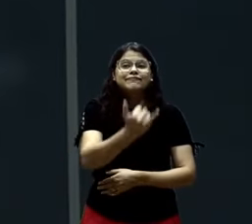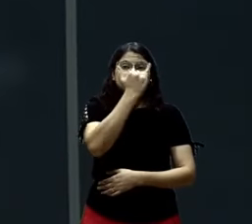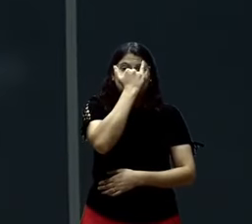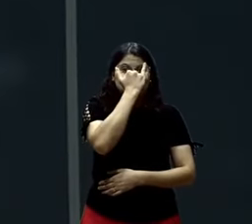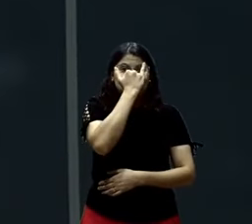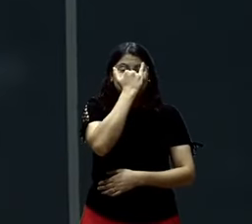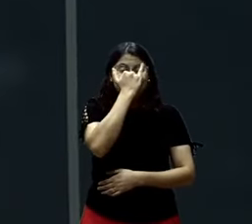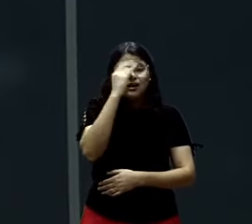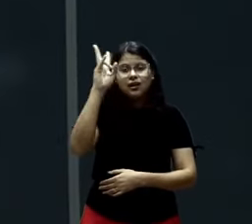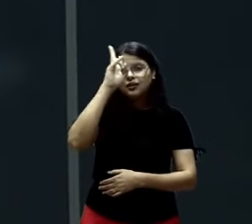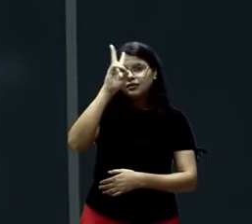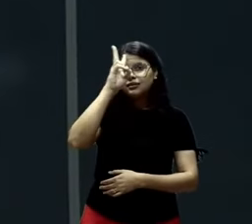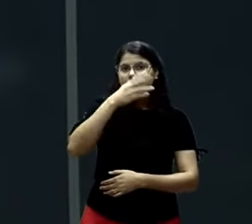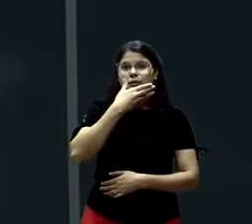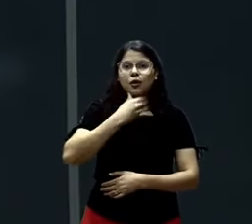Lembra de Jonas?